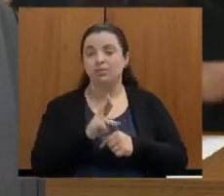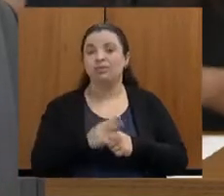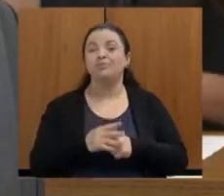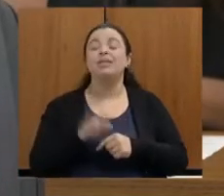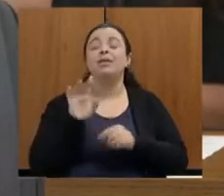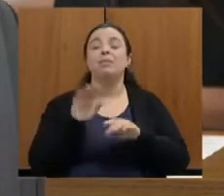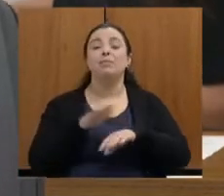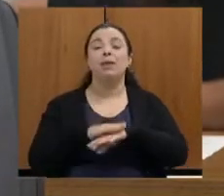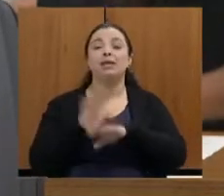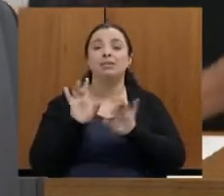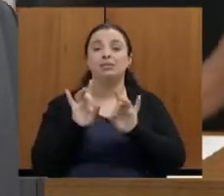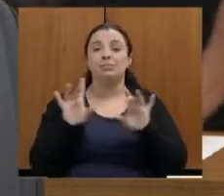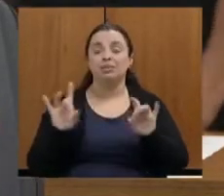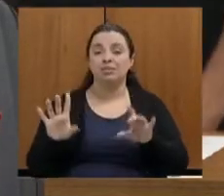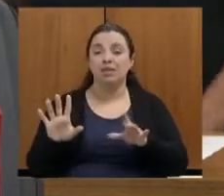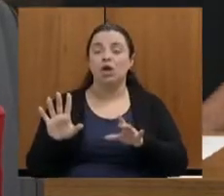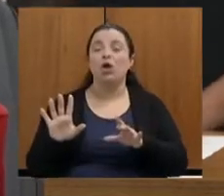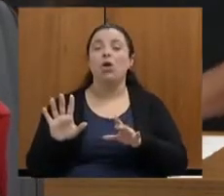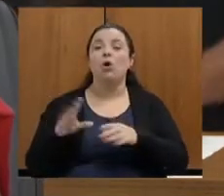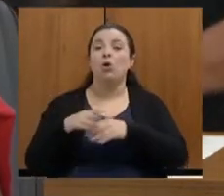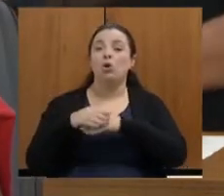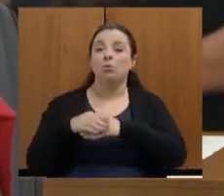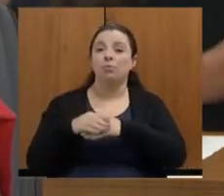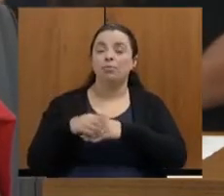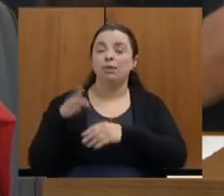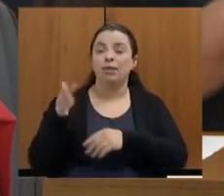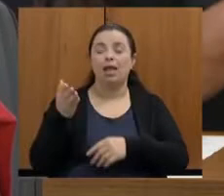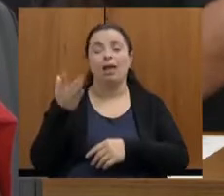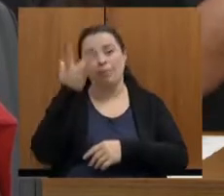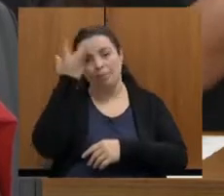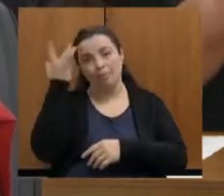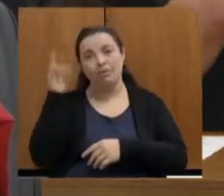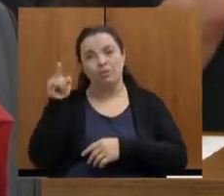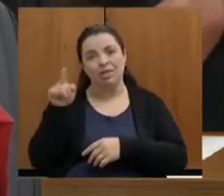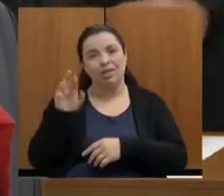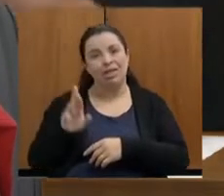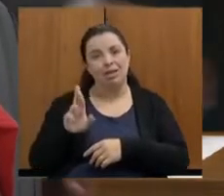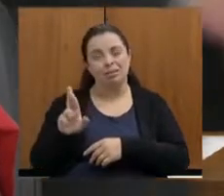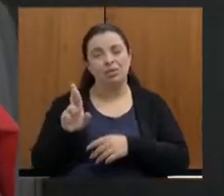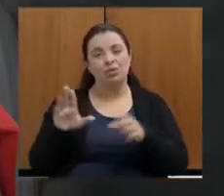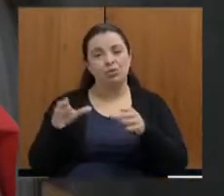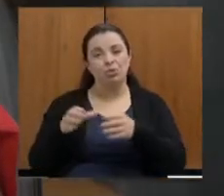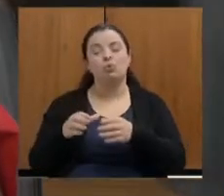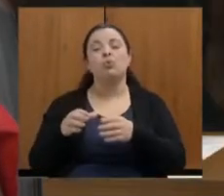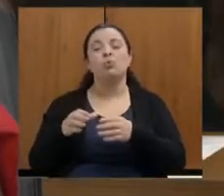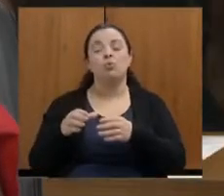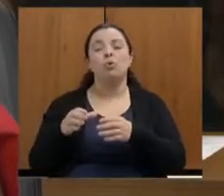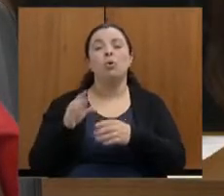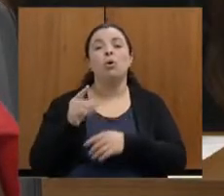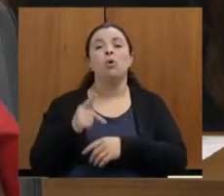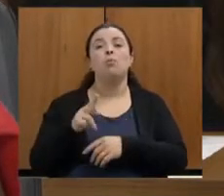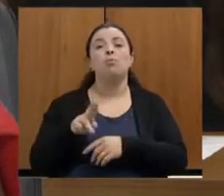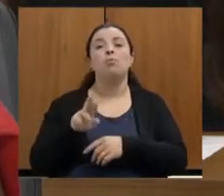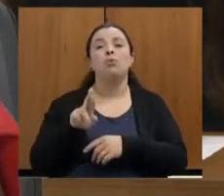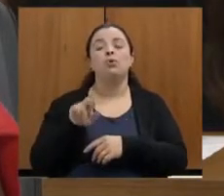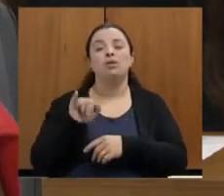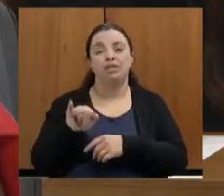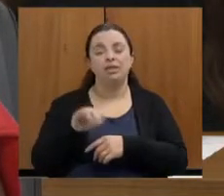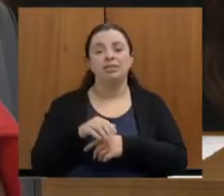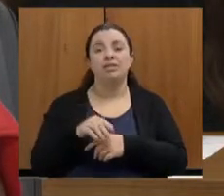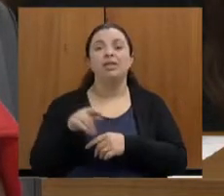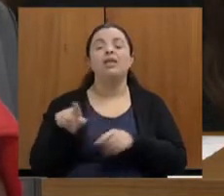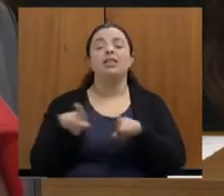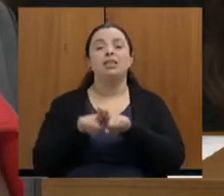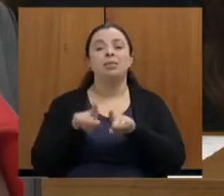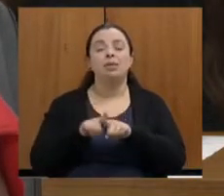companheira que representa o povo Pure e nela também saudar todos por isso que aqui